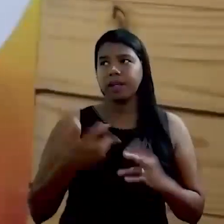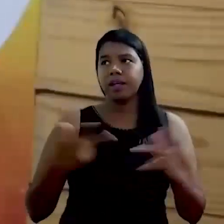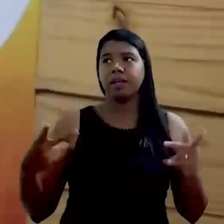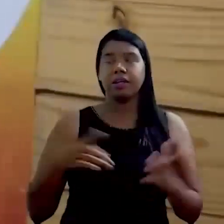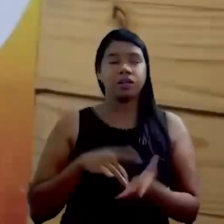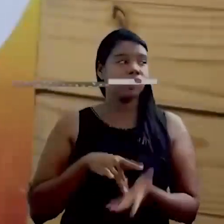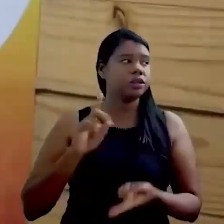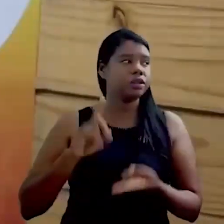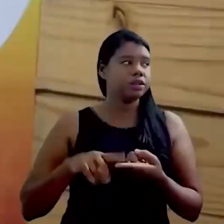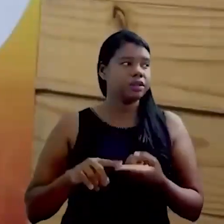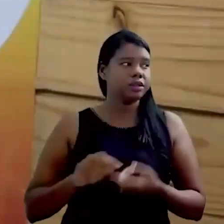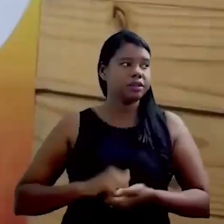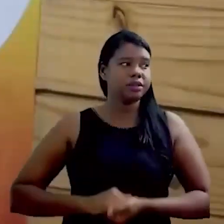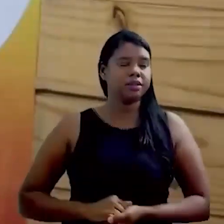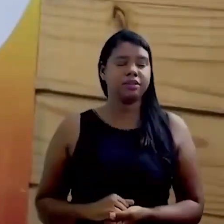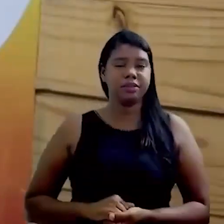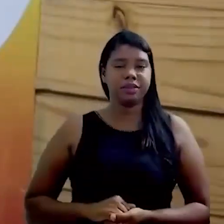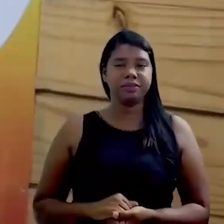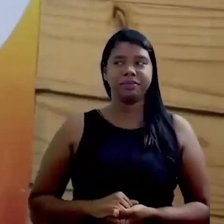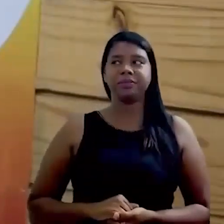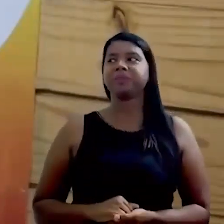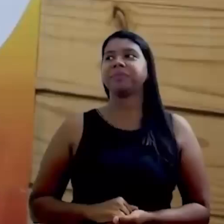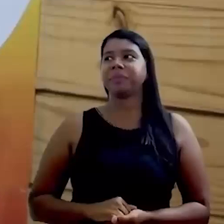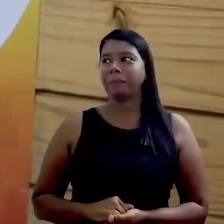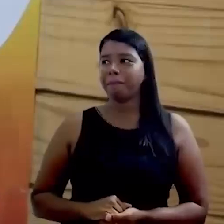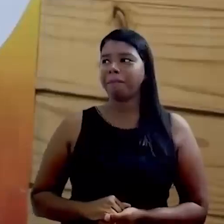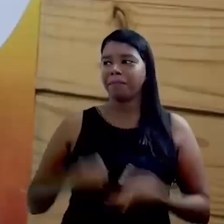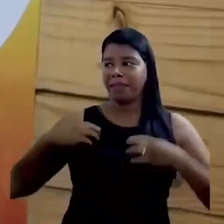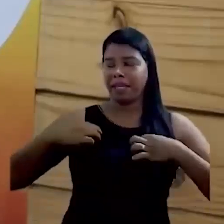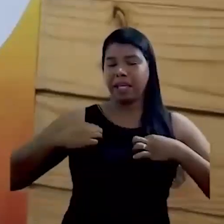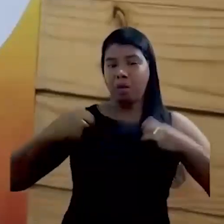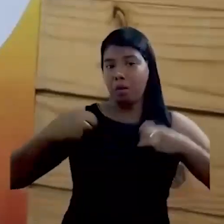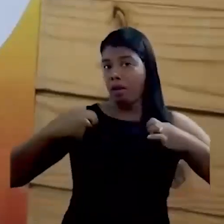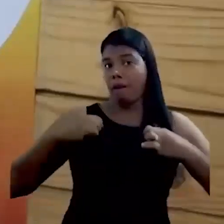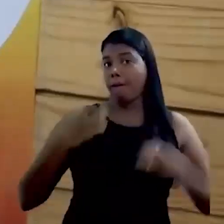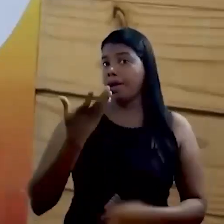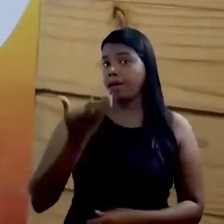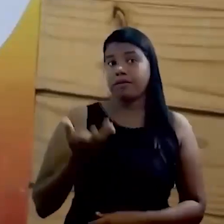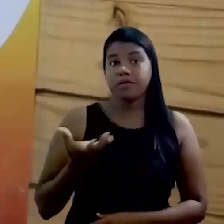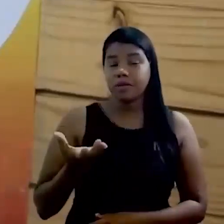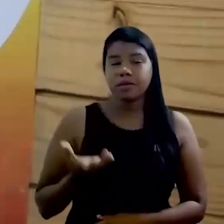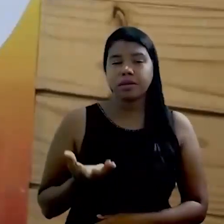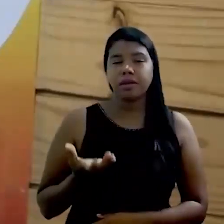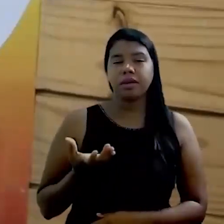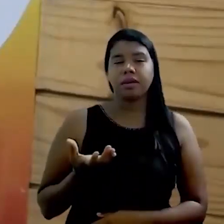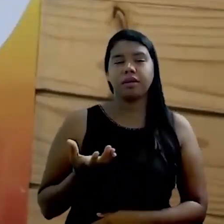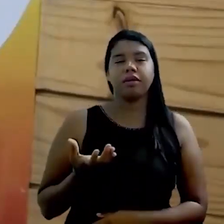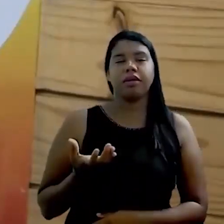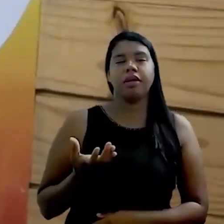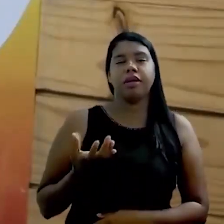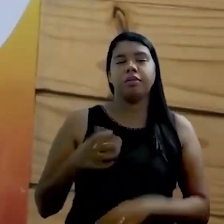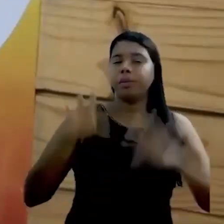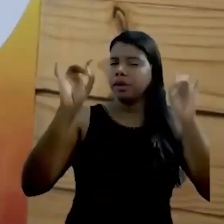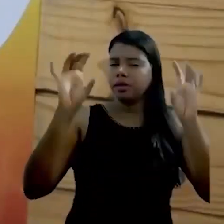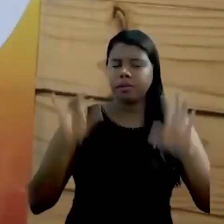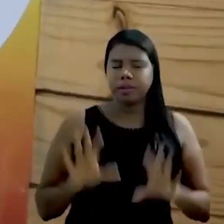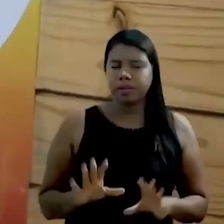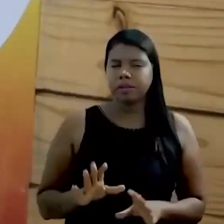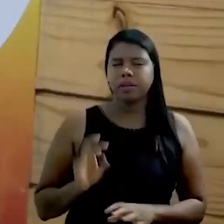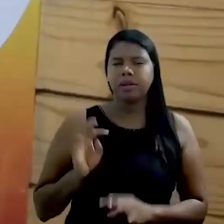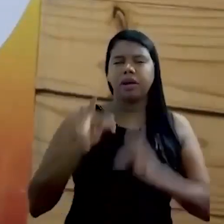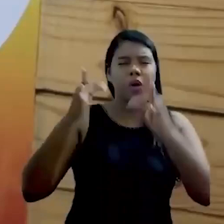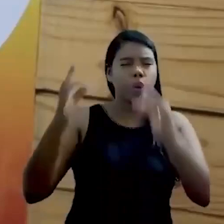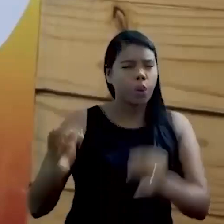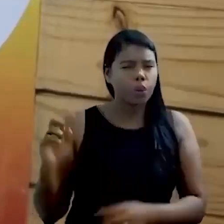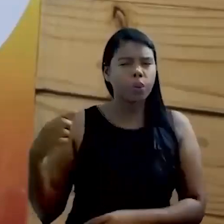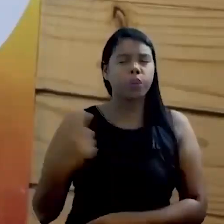uma festa, né? Parcela uma roupa que você queira usar num momento especial, enfim. Então, no Brasil a gente já tem um pouco disso,